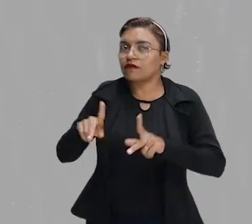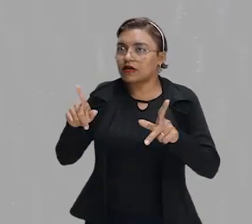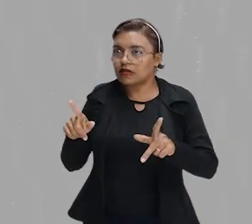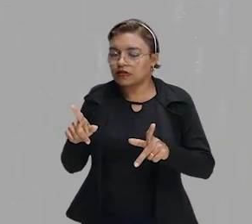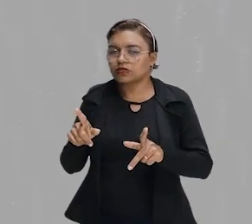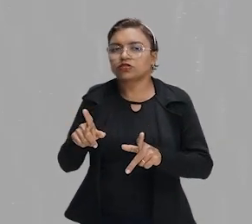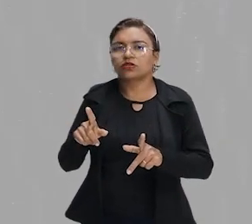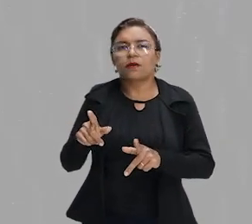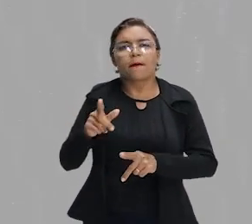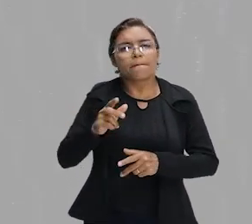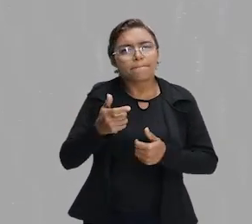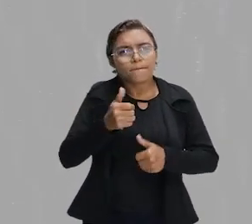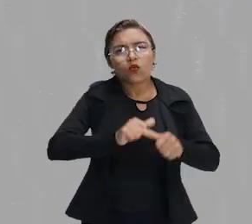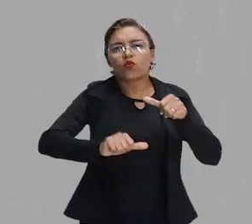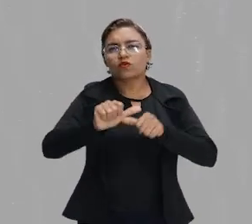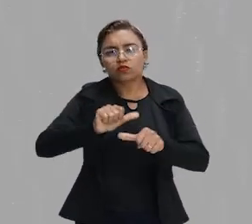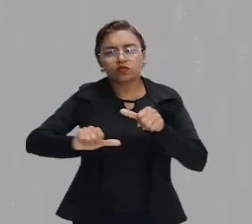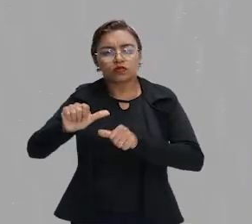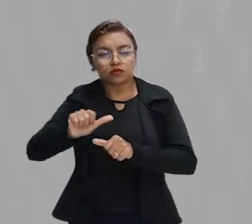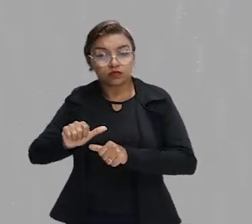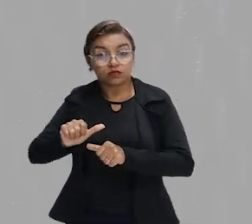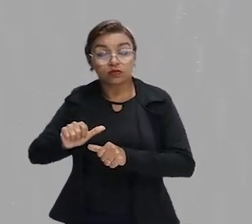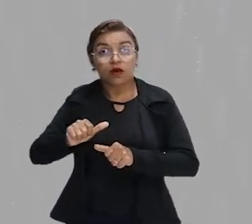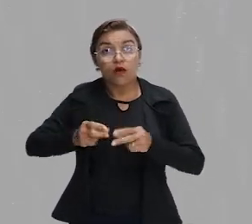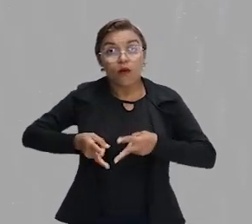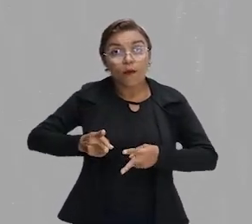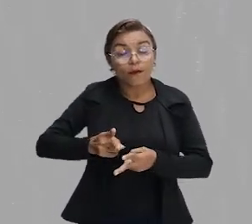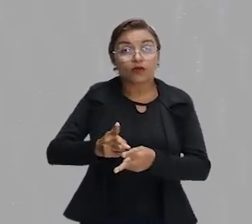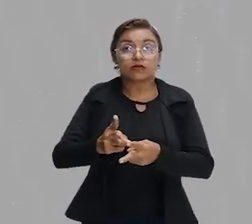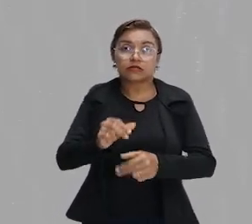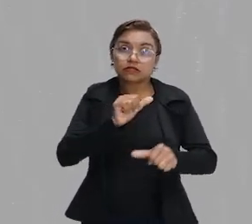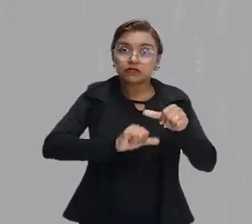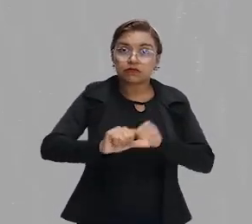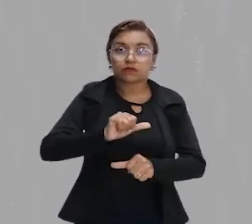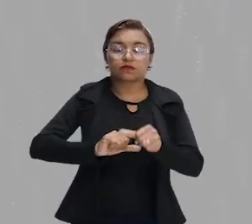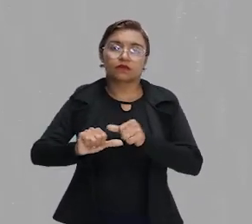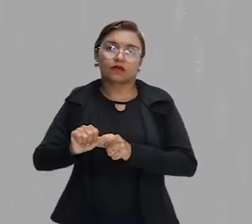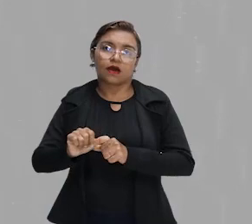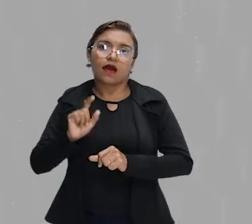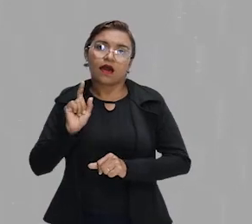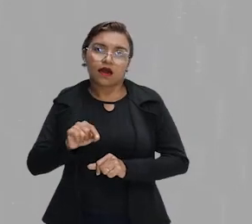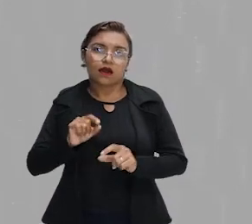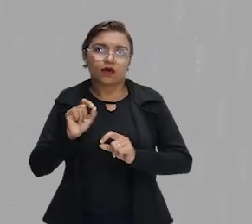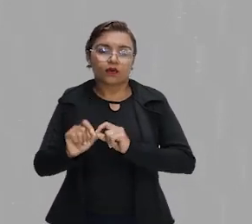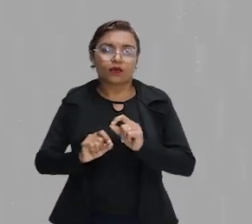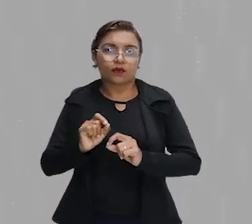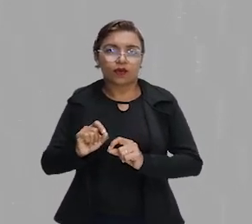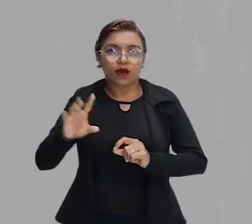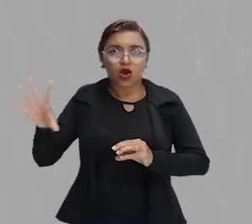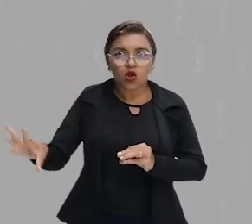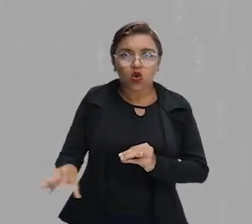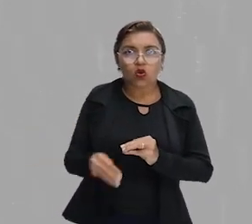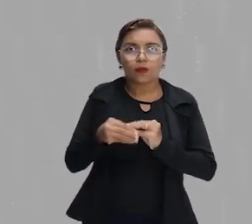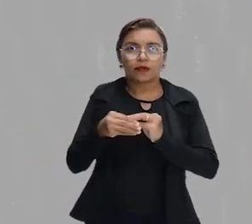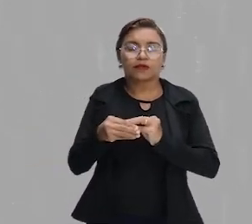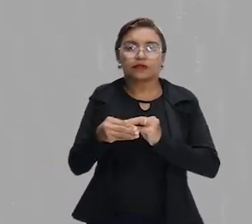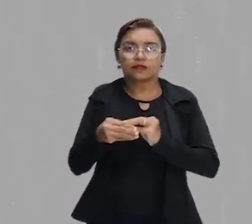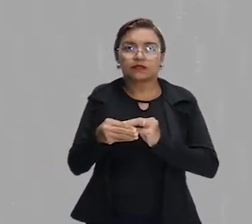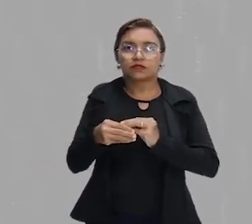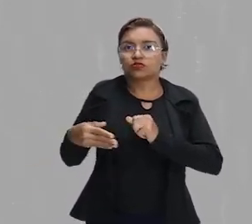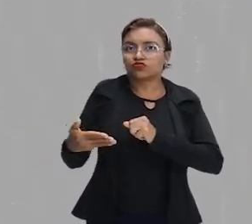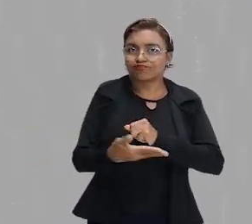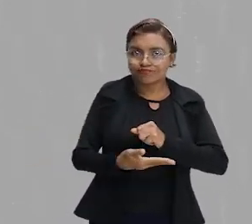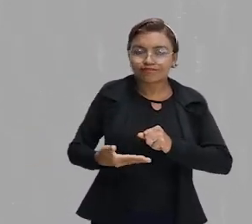assim sucessivamente. Esse processo de transcrição, ela ocorre pelo mecanismo de complementariedade de